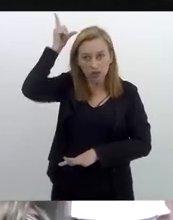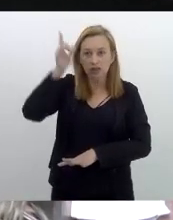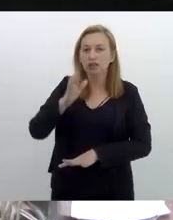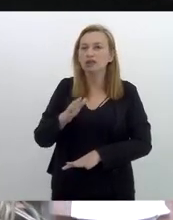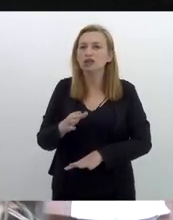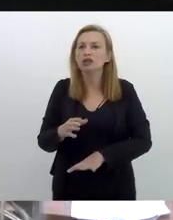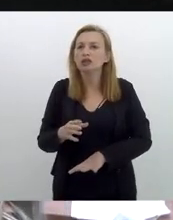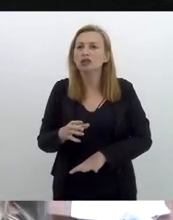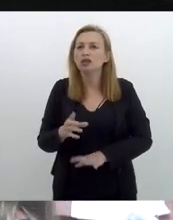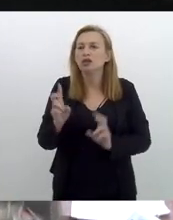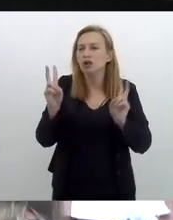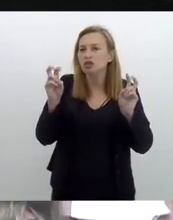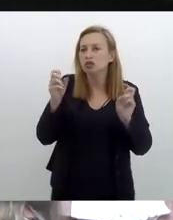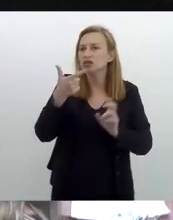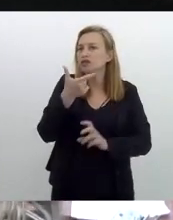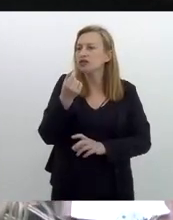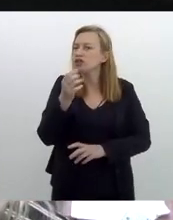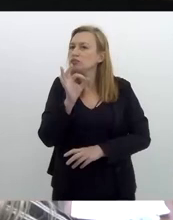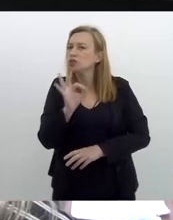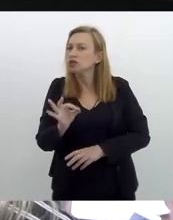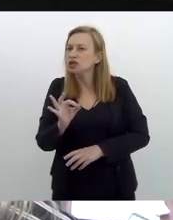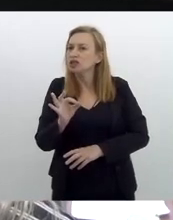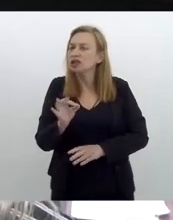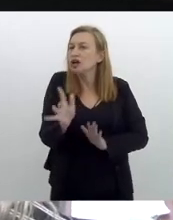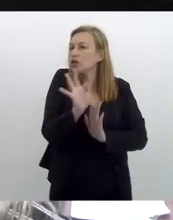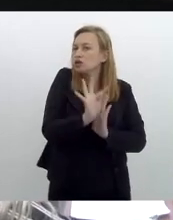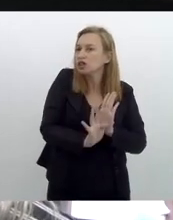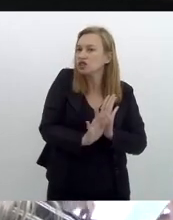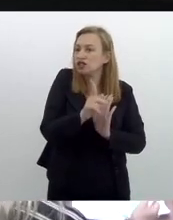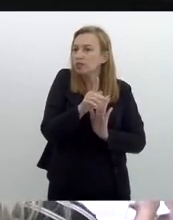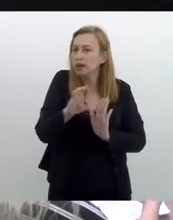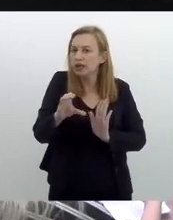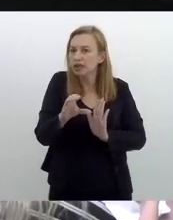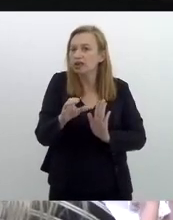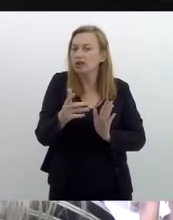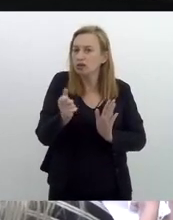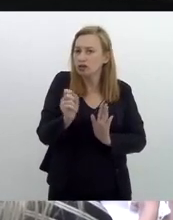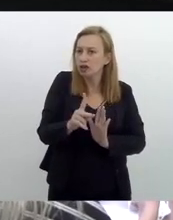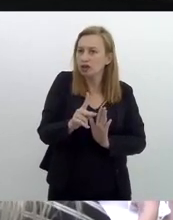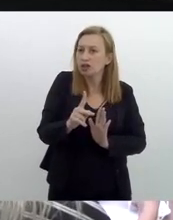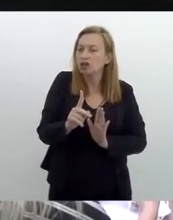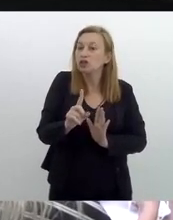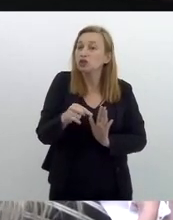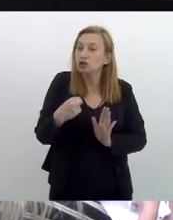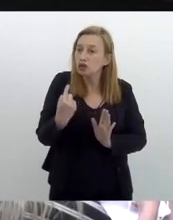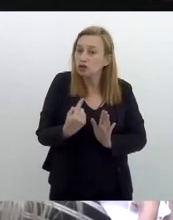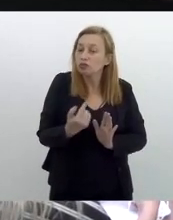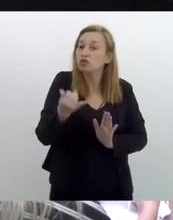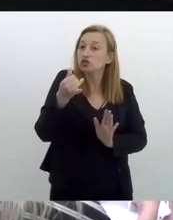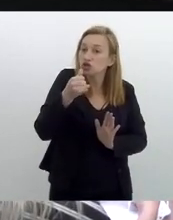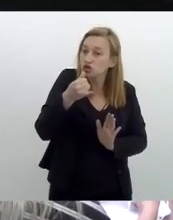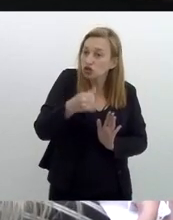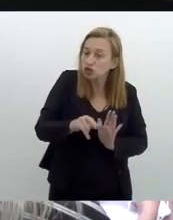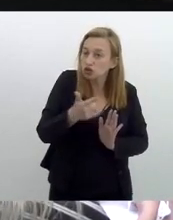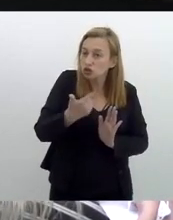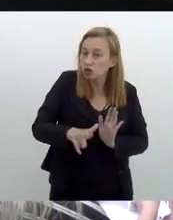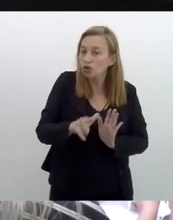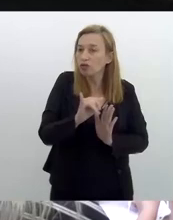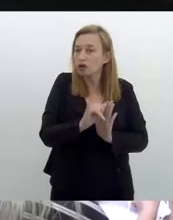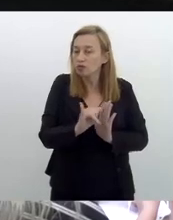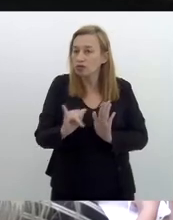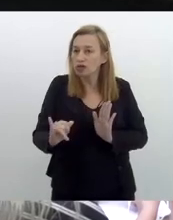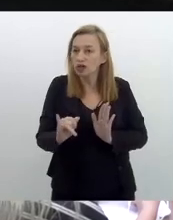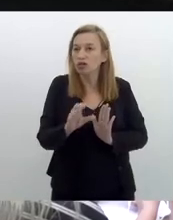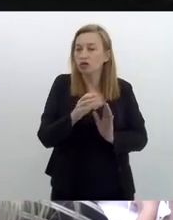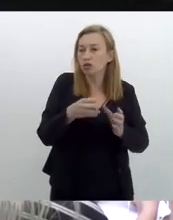a questão dos 20% vai ser o texto da PEC que não há destaque nós vamos é republicar o parecido da comissão de constituição e justiça